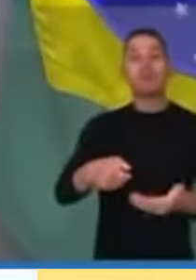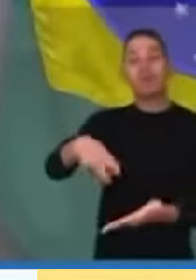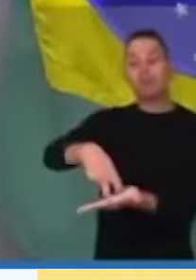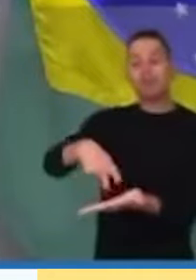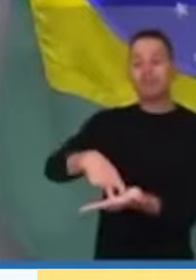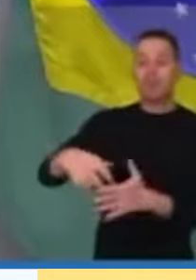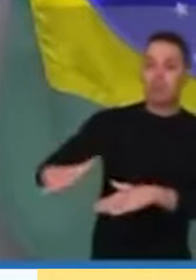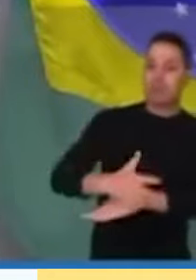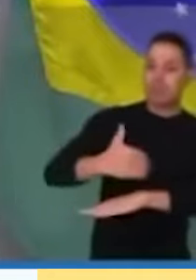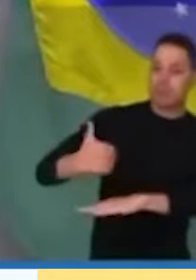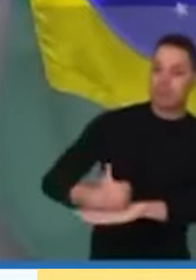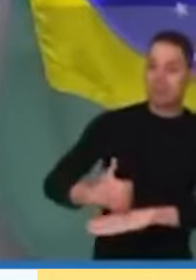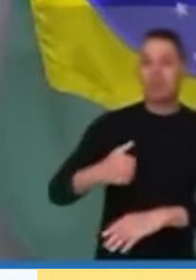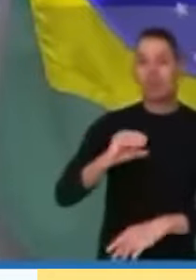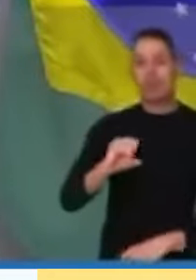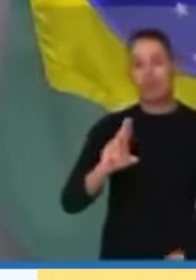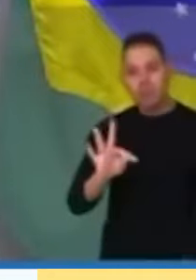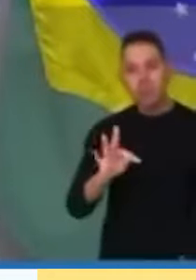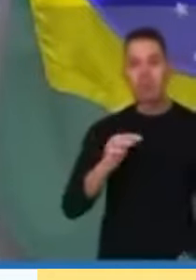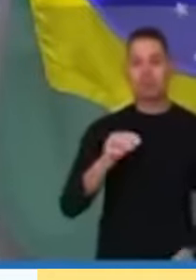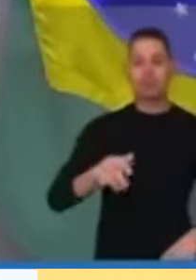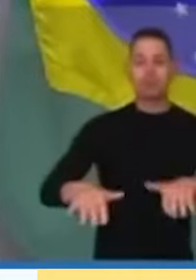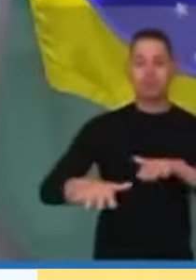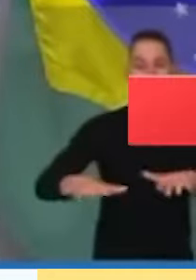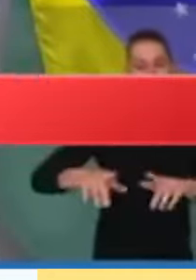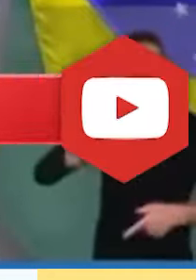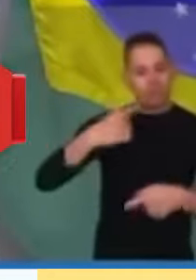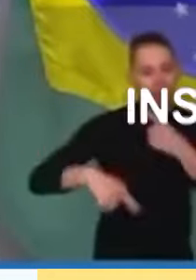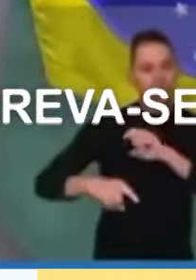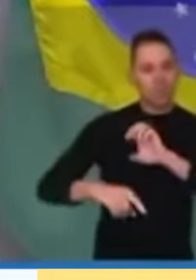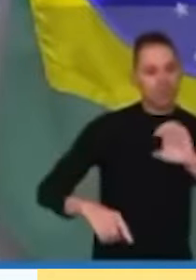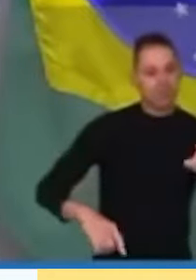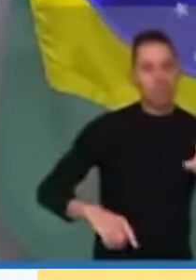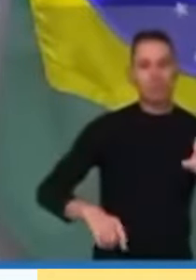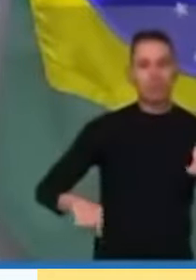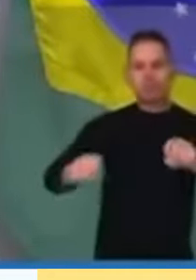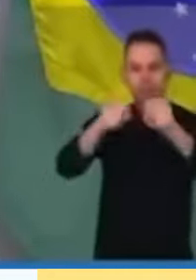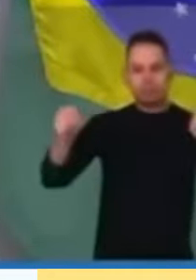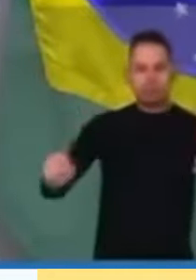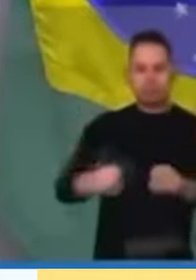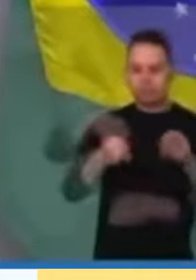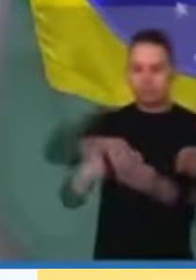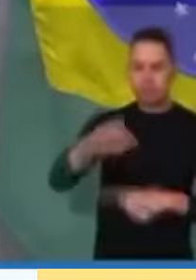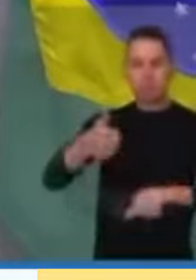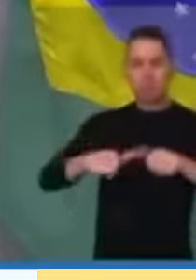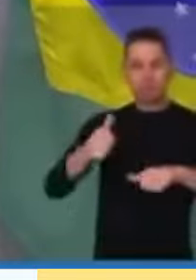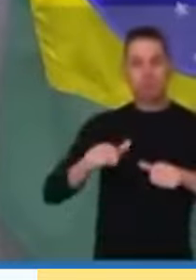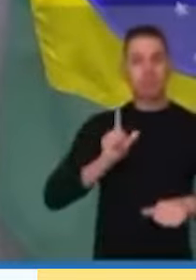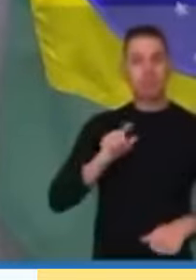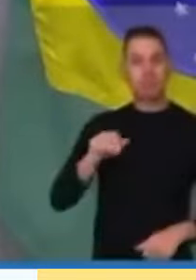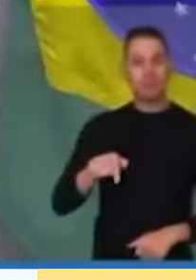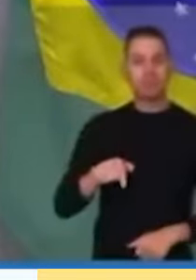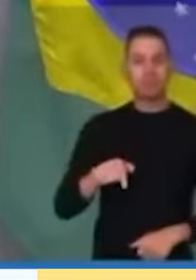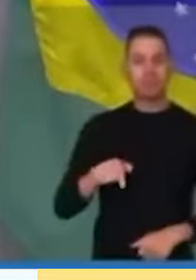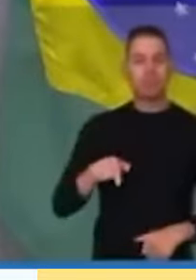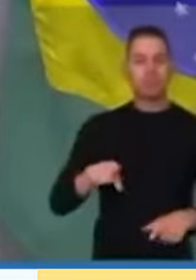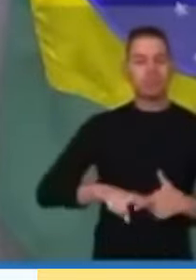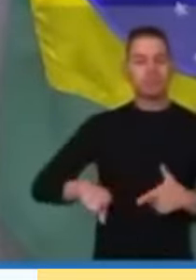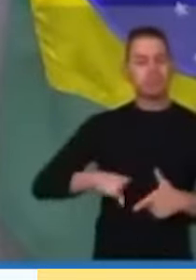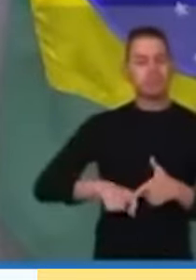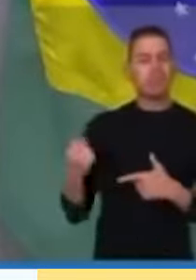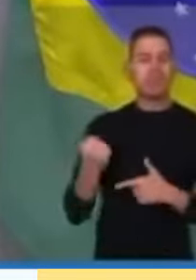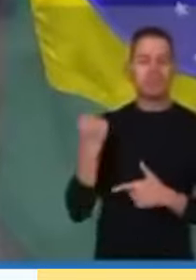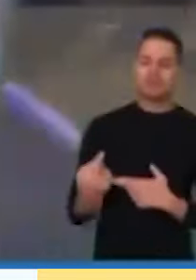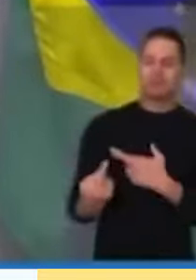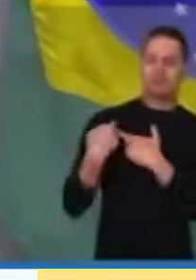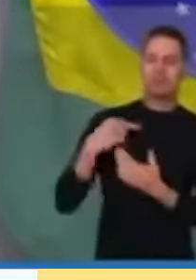MST, a CUT, movimentos radicais de esquerda que depredaram prédios públicos. É uma calamidade, é uma